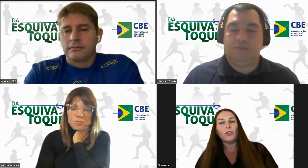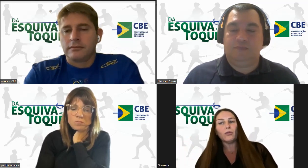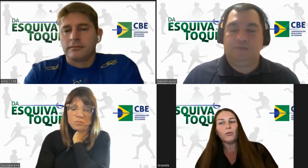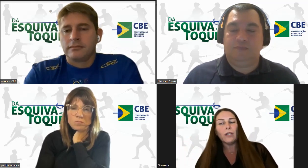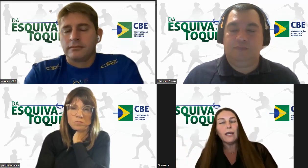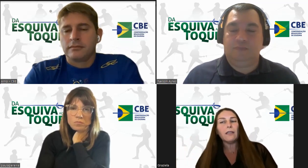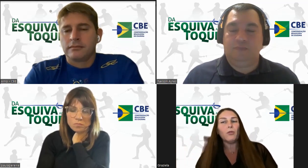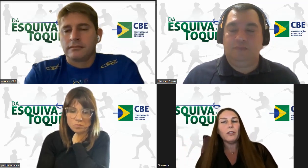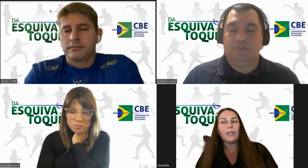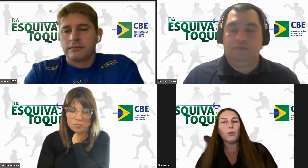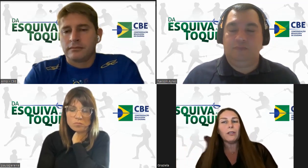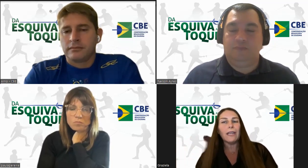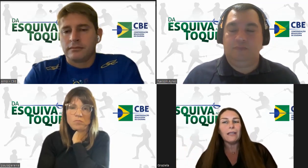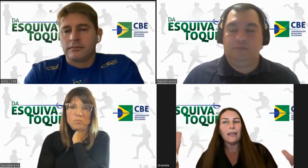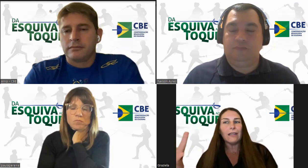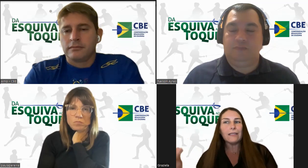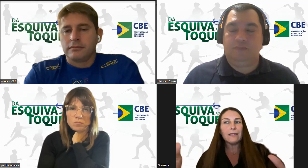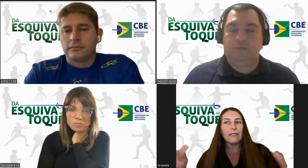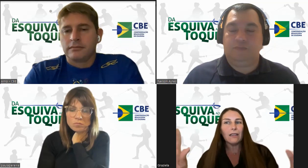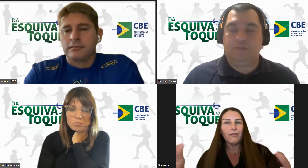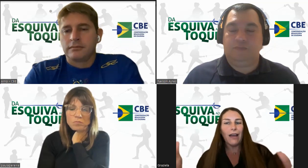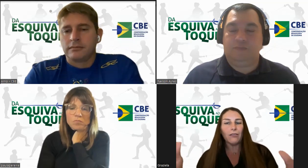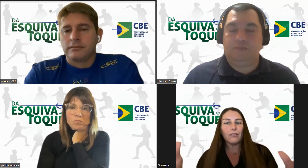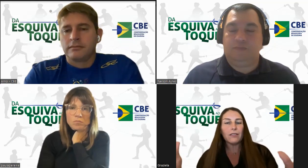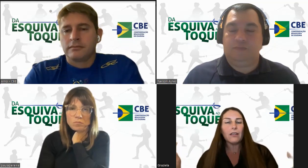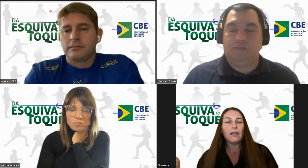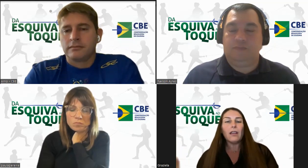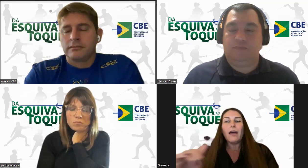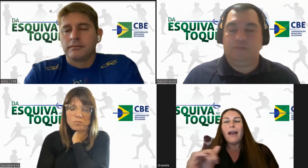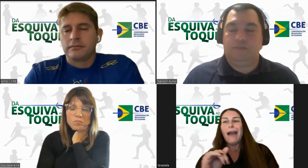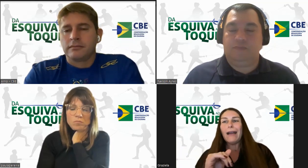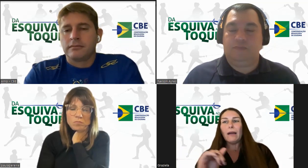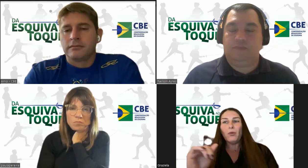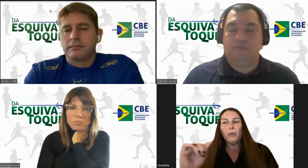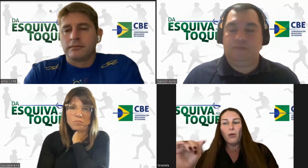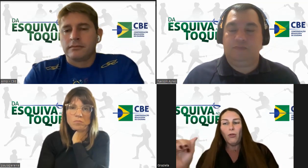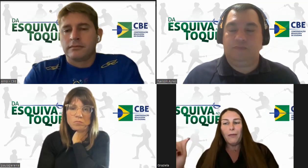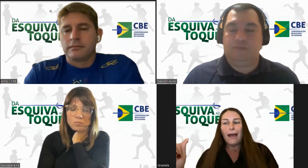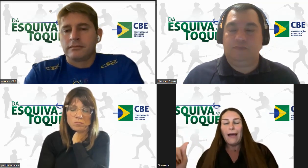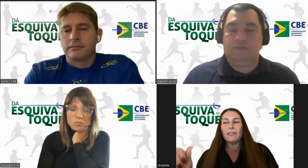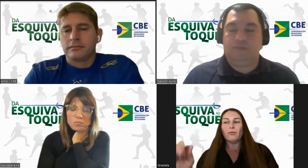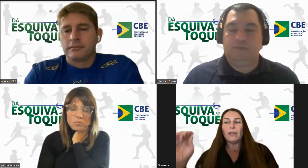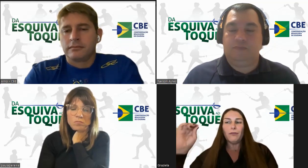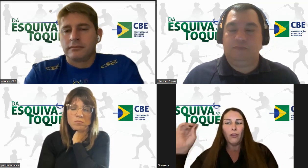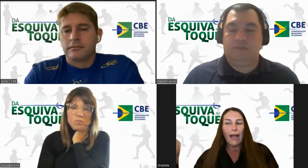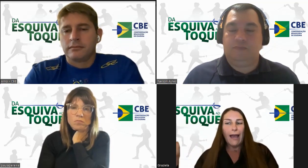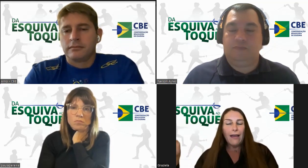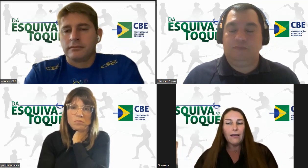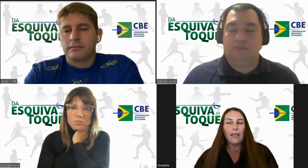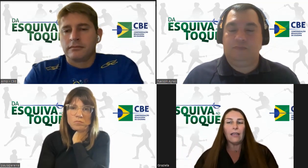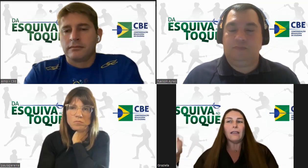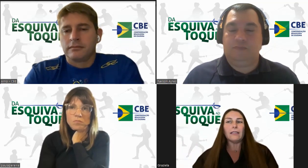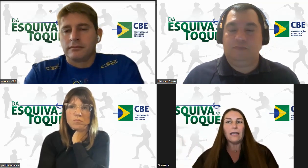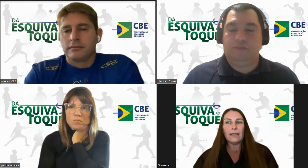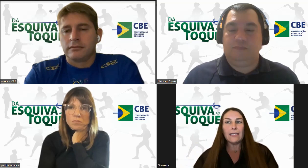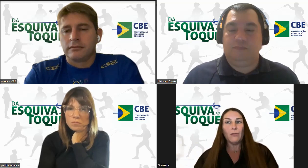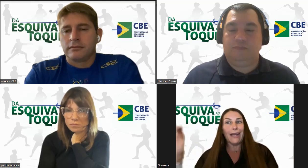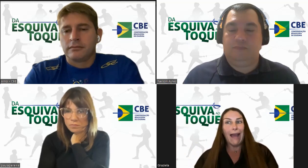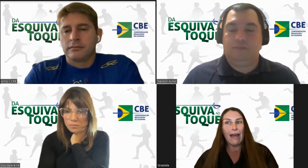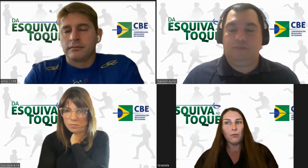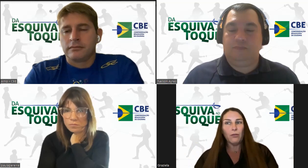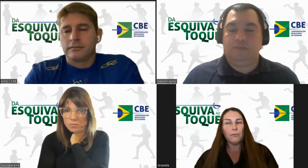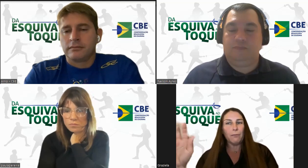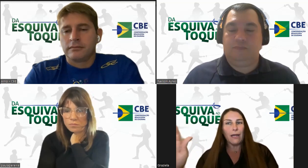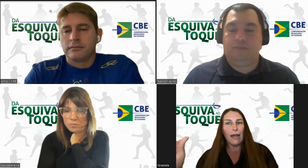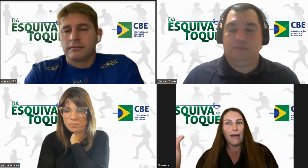muita gordura e muita proteína nesses intervalos acabou meu combate eu tenho que focar em hidratação